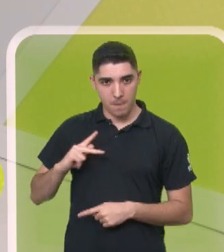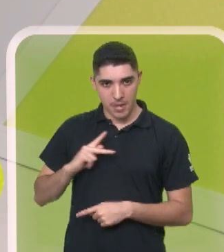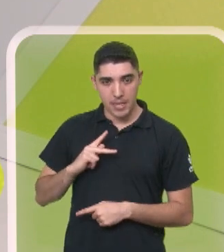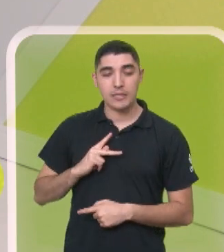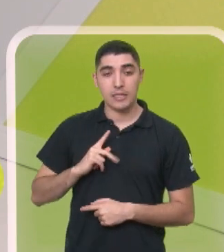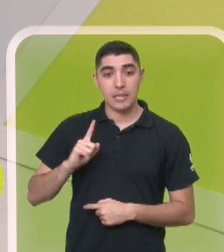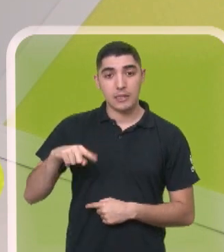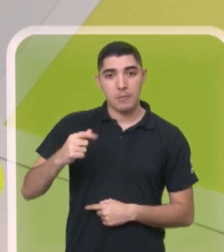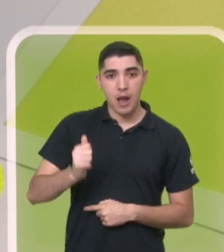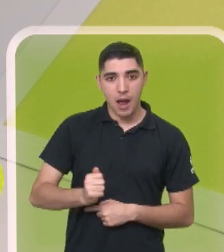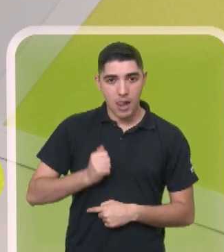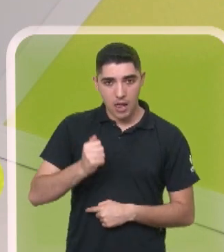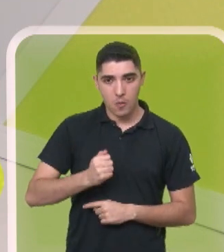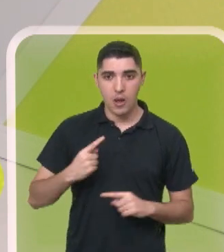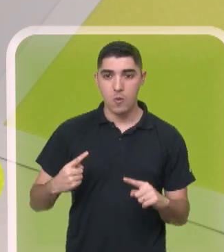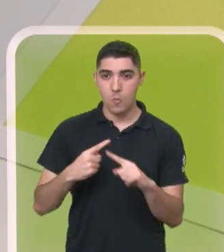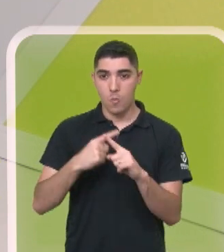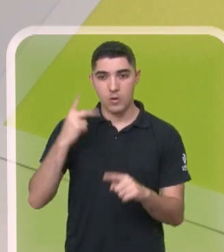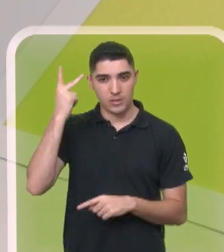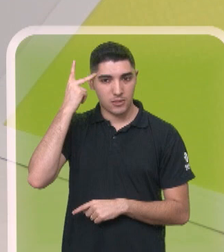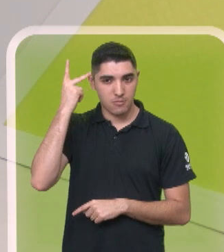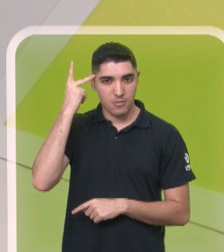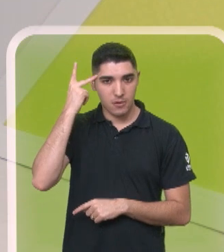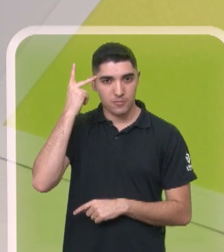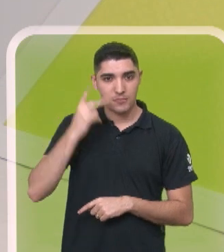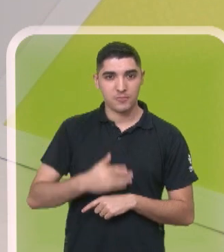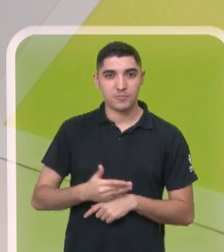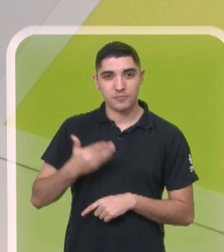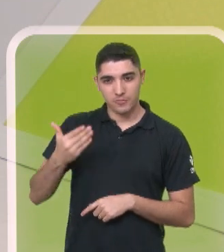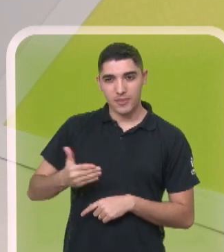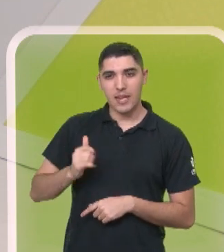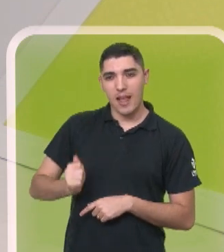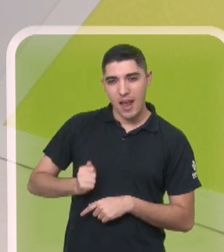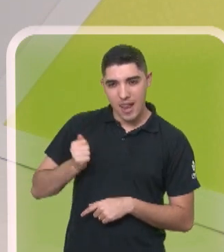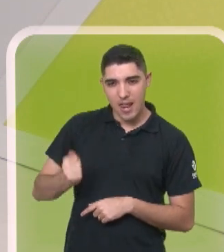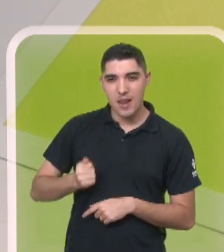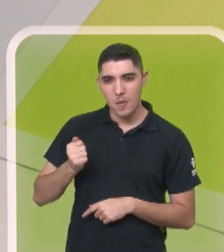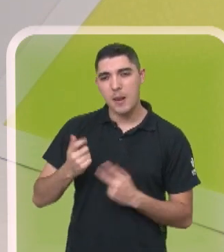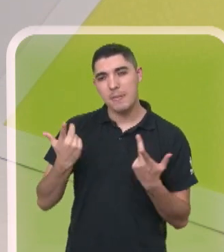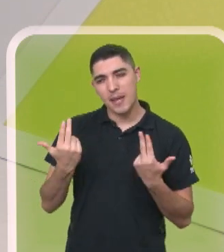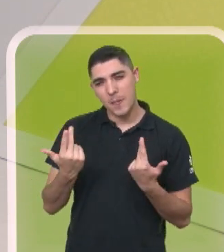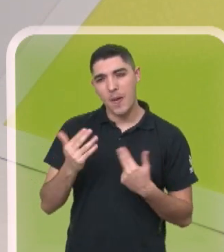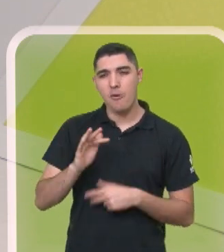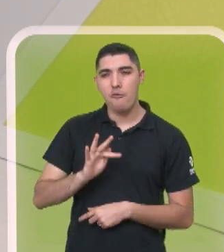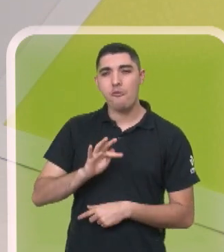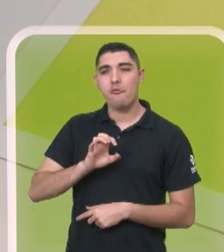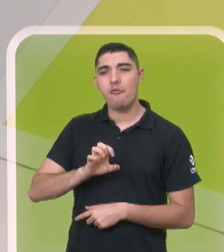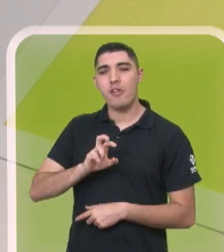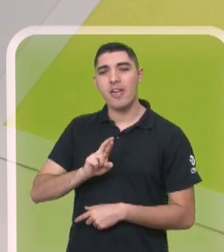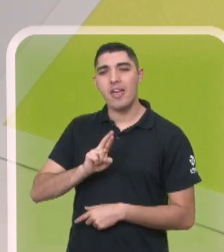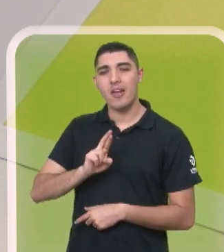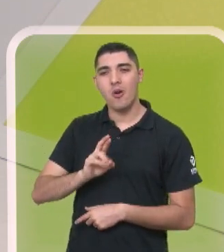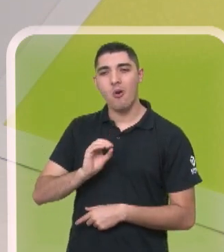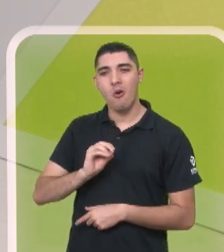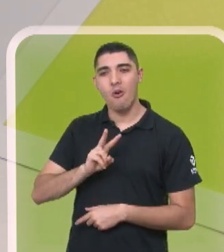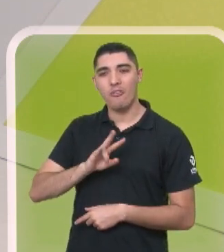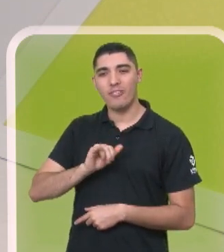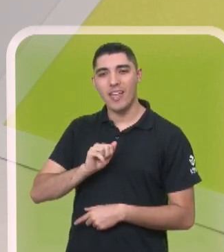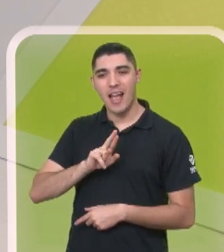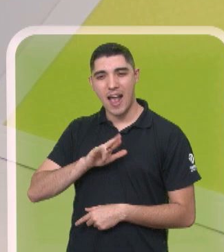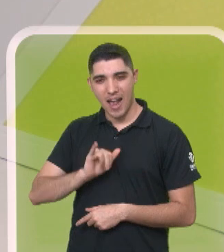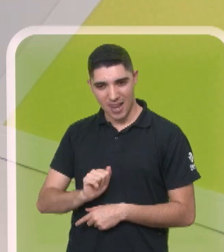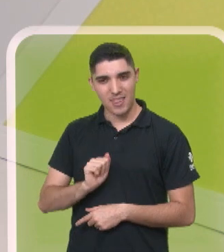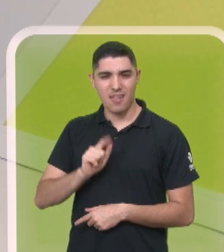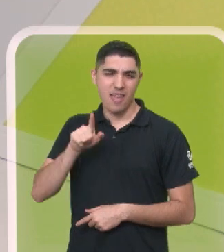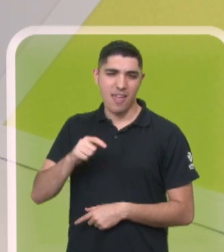em Araraquara e a Ferroviária, na verdade, né? Eu coloquei Araraquara ali, a Luísa colocou o que eu escrevi, mas na verdade é a